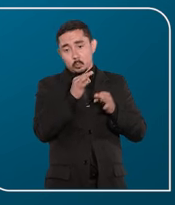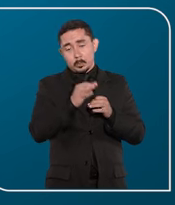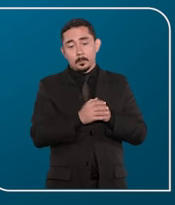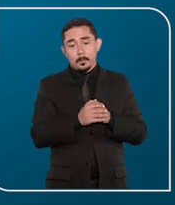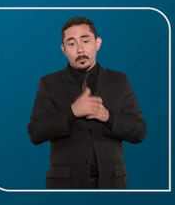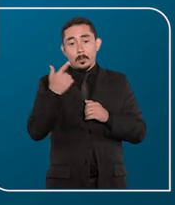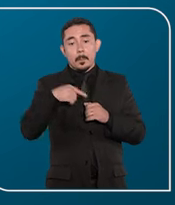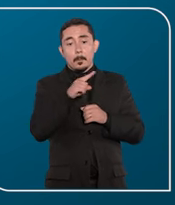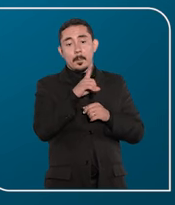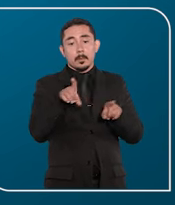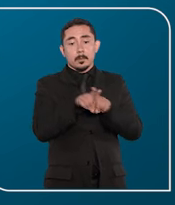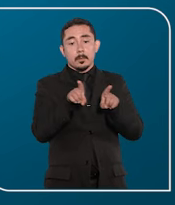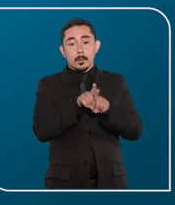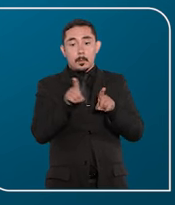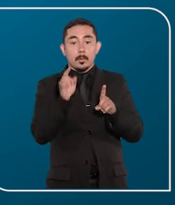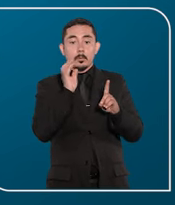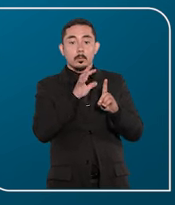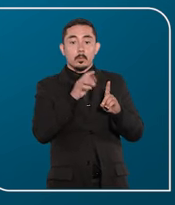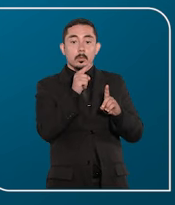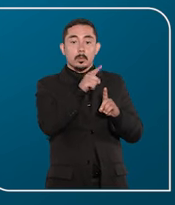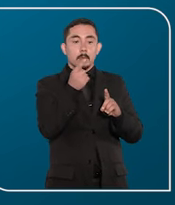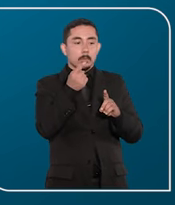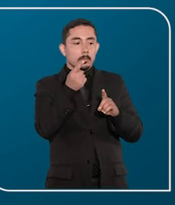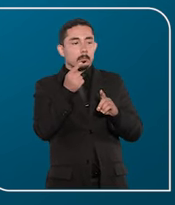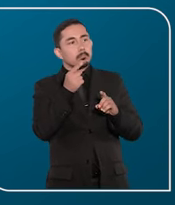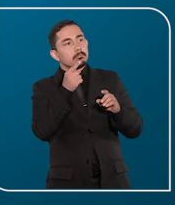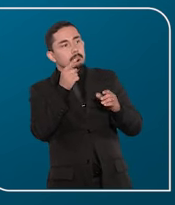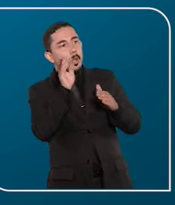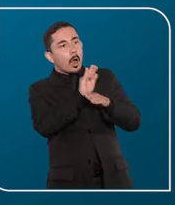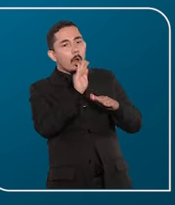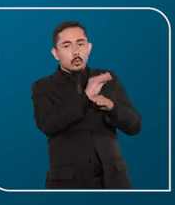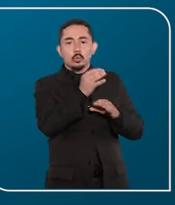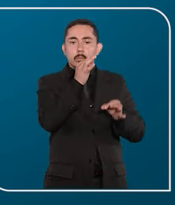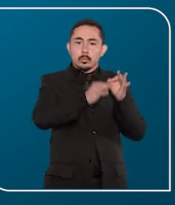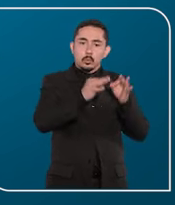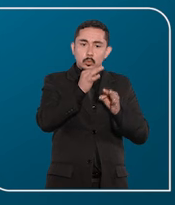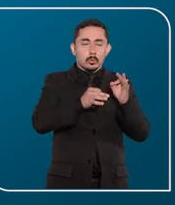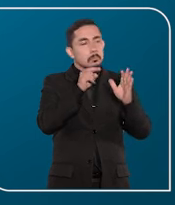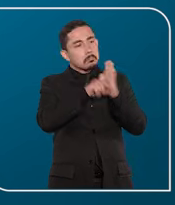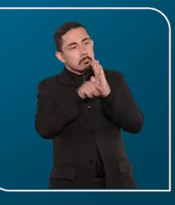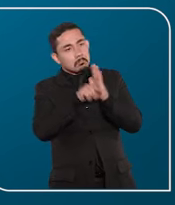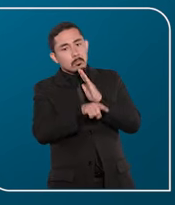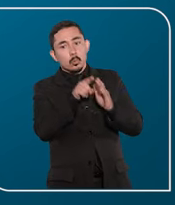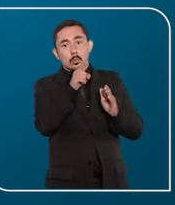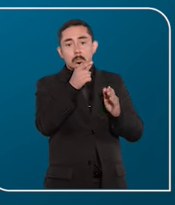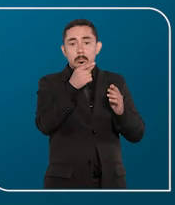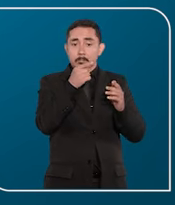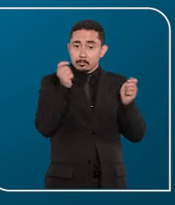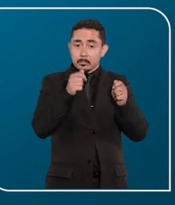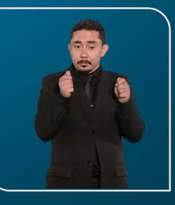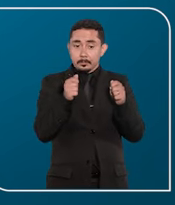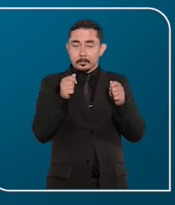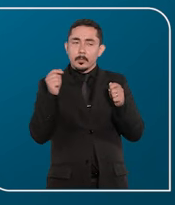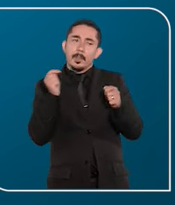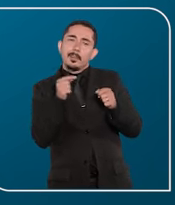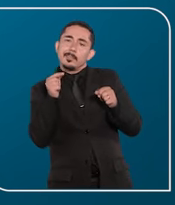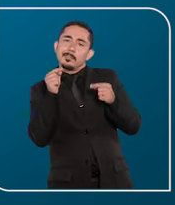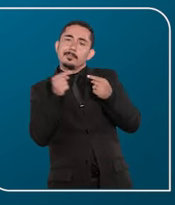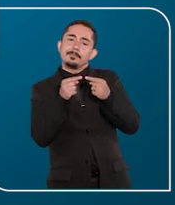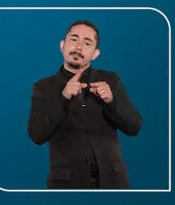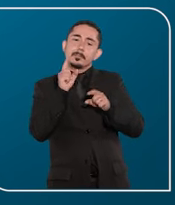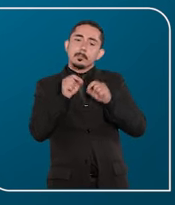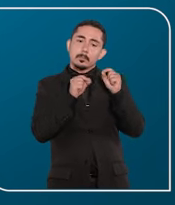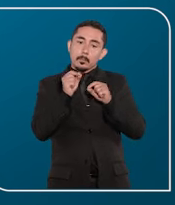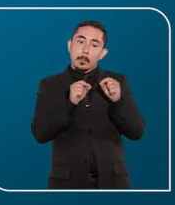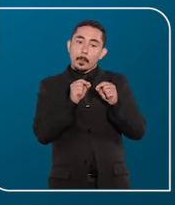atua naquilo que a gente chama de consultoria e assessoria jurídica. Essa consultoria e assessoria jurídica, ela